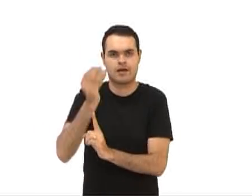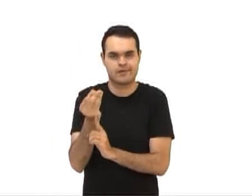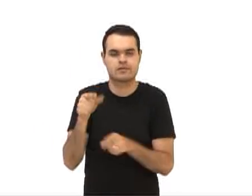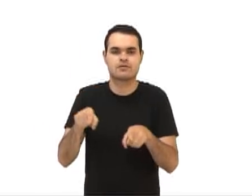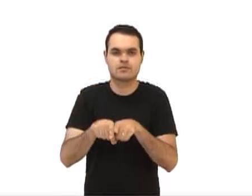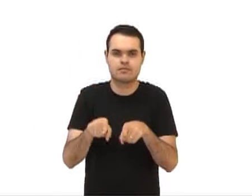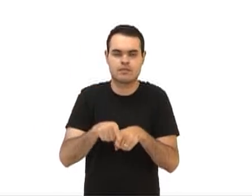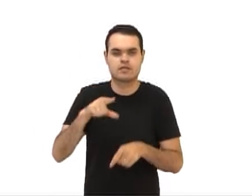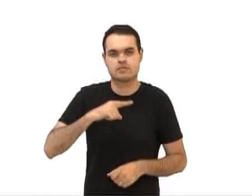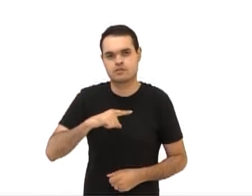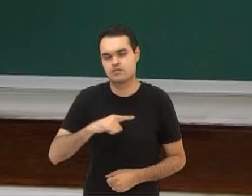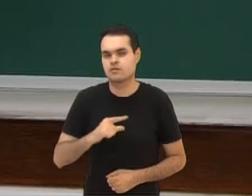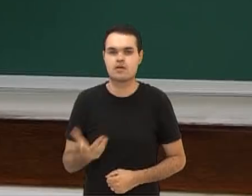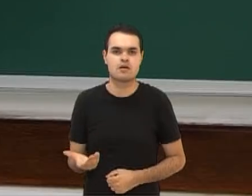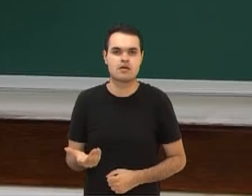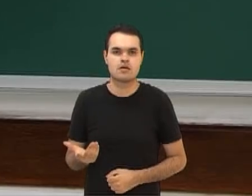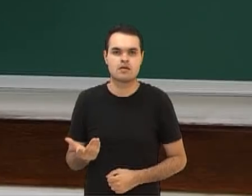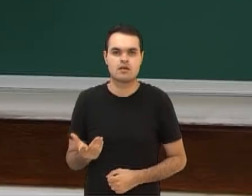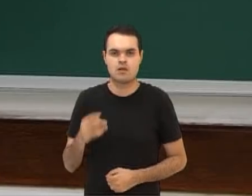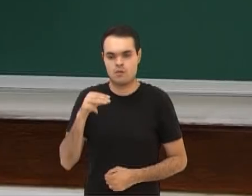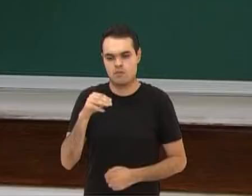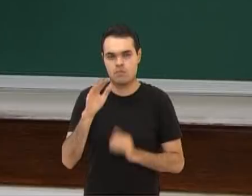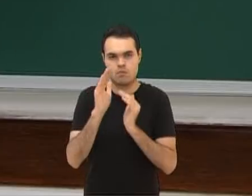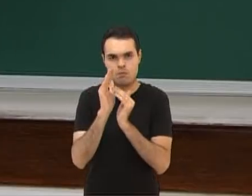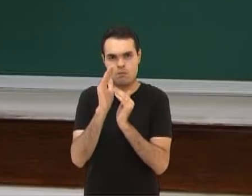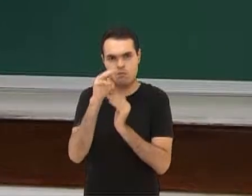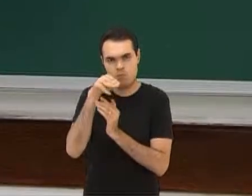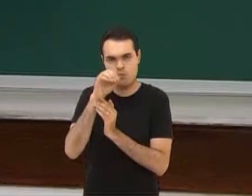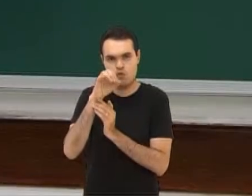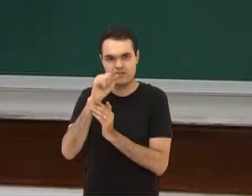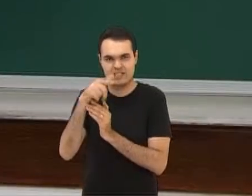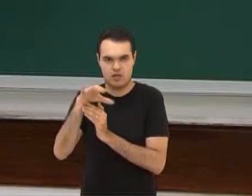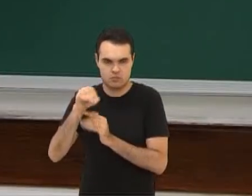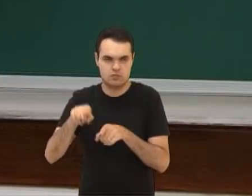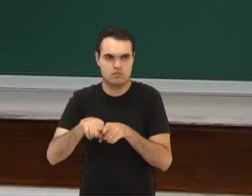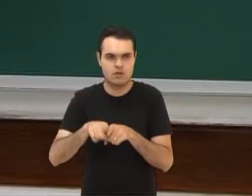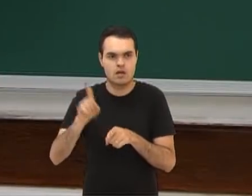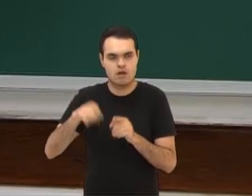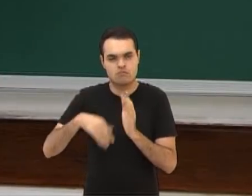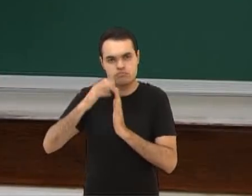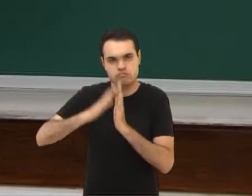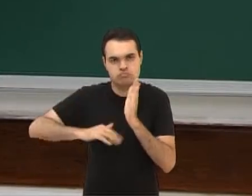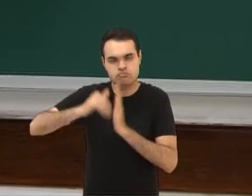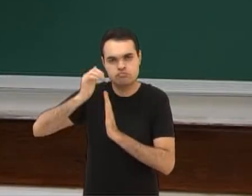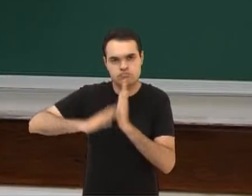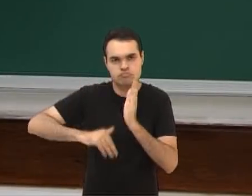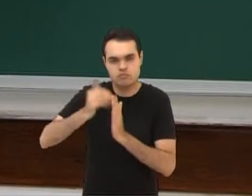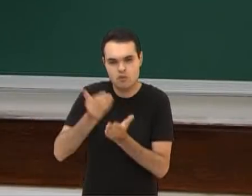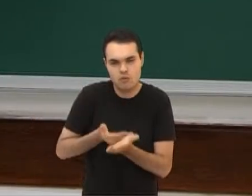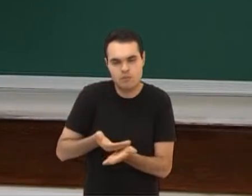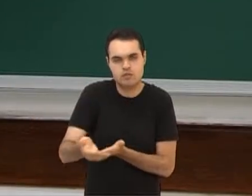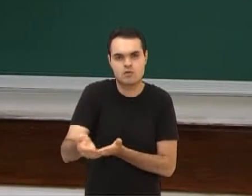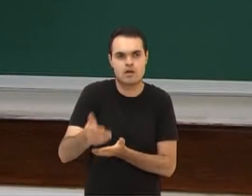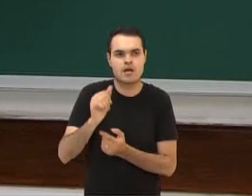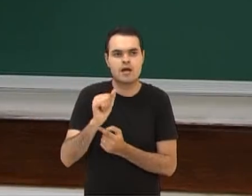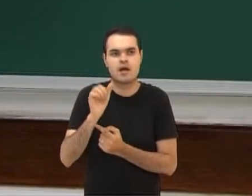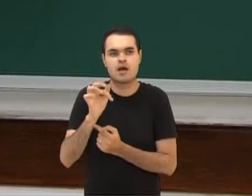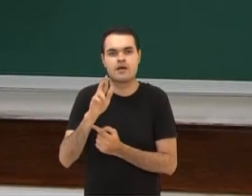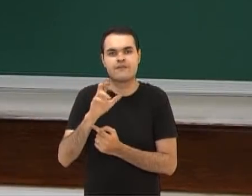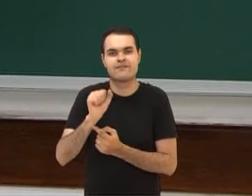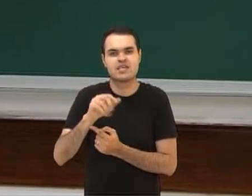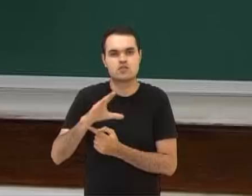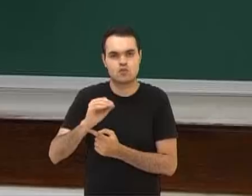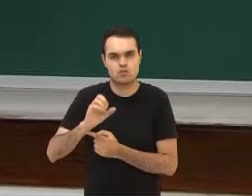tinha também os mosaicos, né, pessoal, que é interessante. Na pintura usava os afrescos, começou a se usar para valer os afrescos. Só